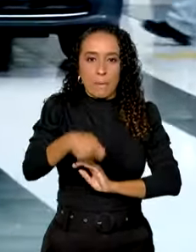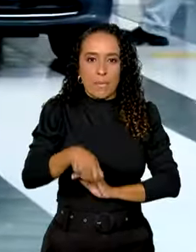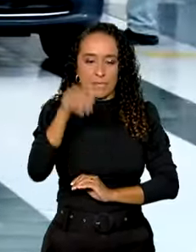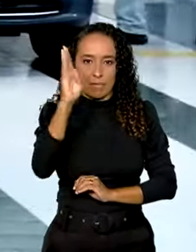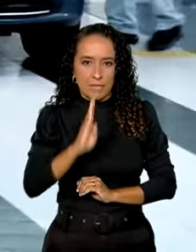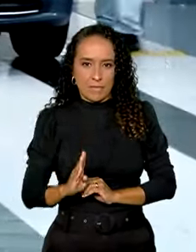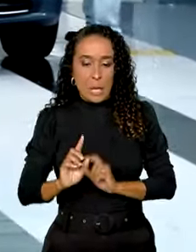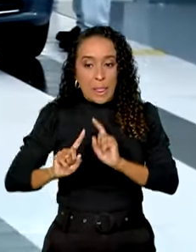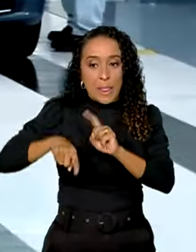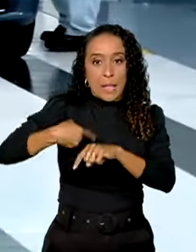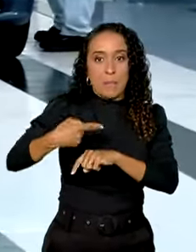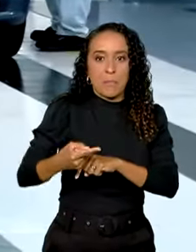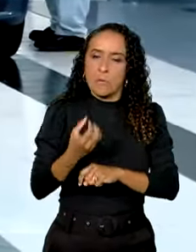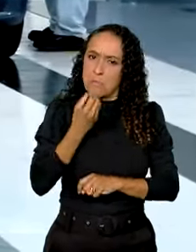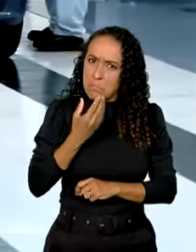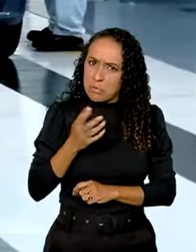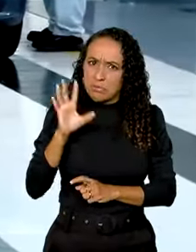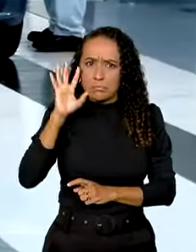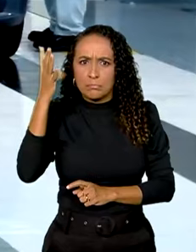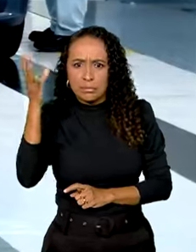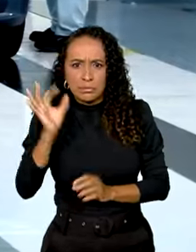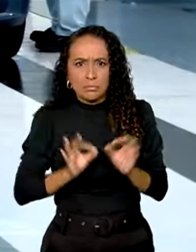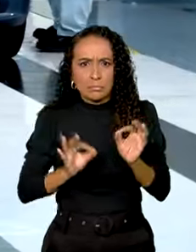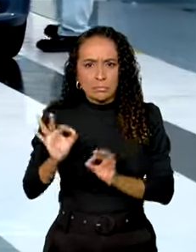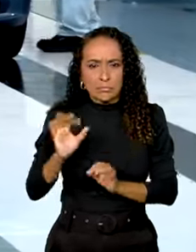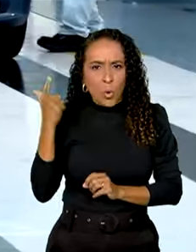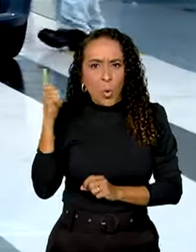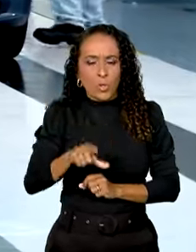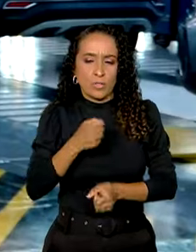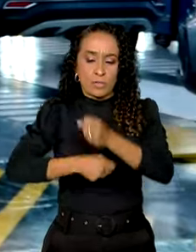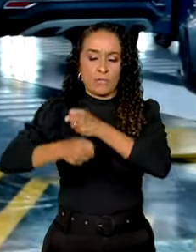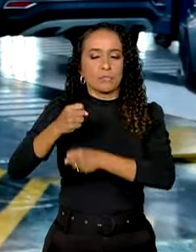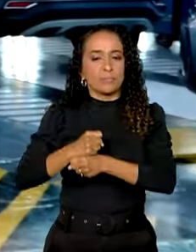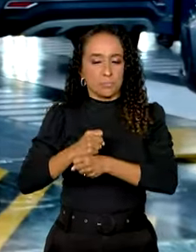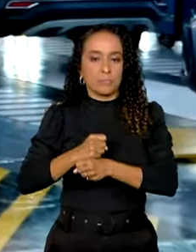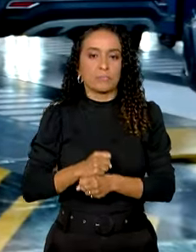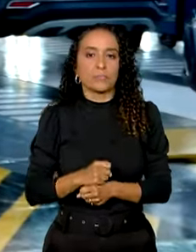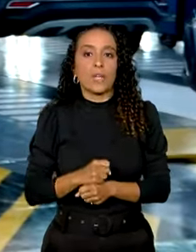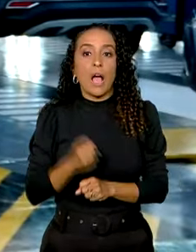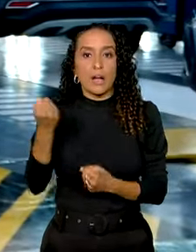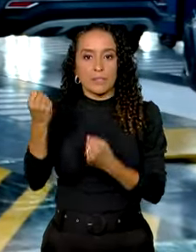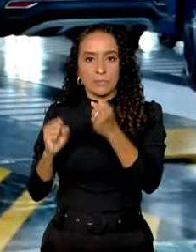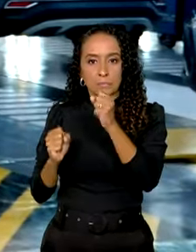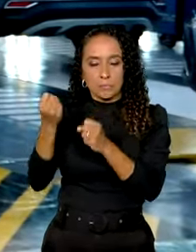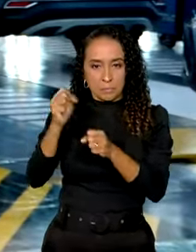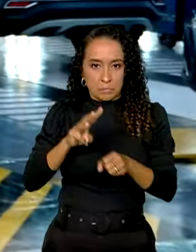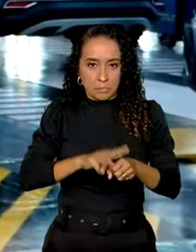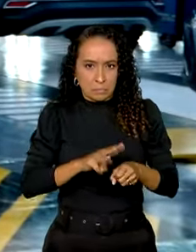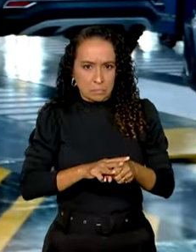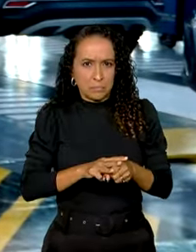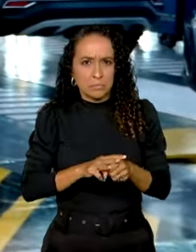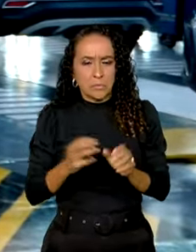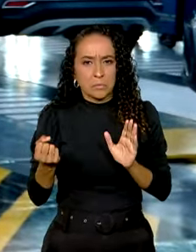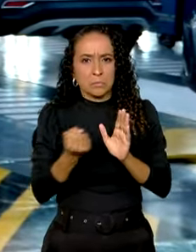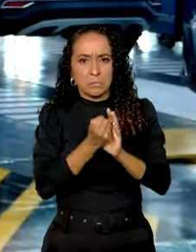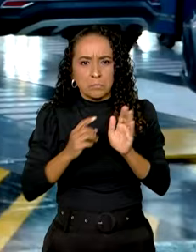brasileiro veio depois dos bons resultados alcançados no ano passado. A fabricante registrou um crescimento